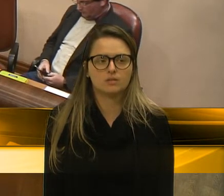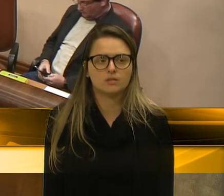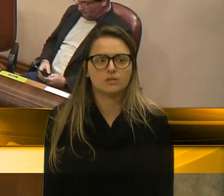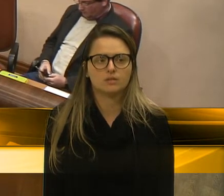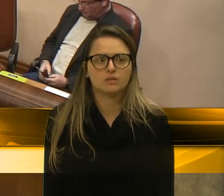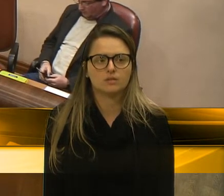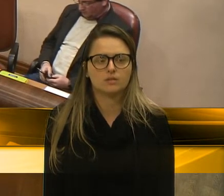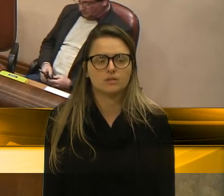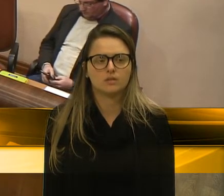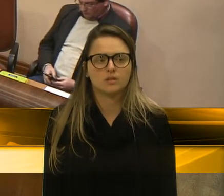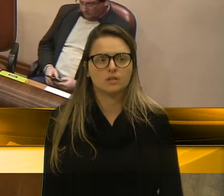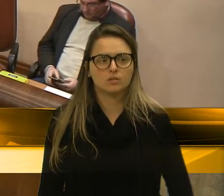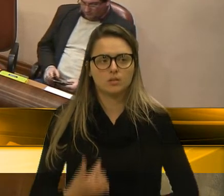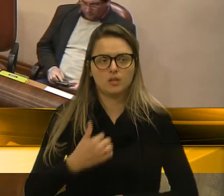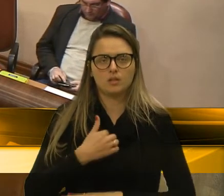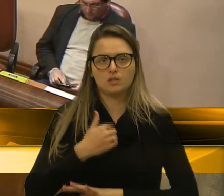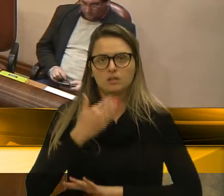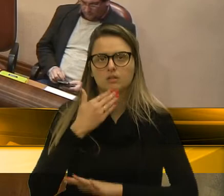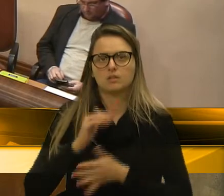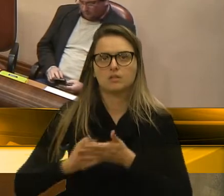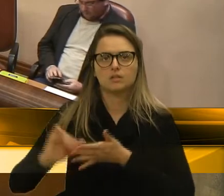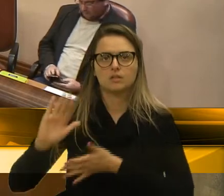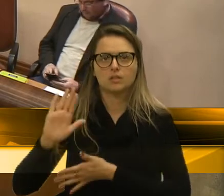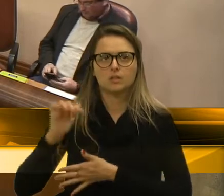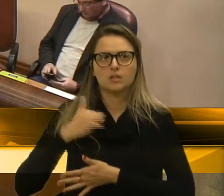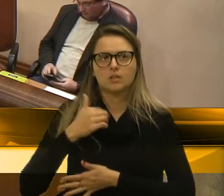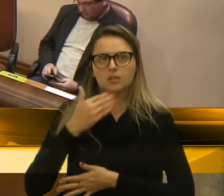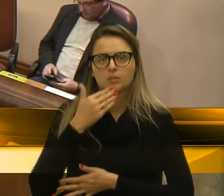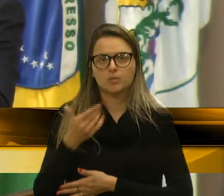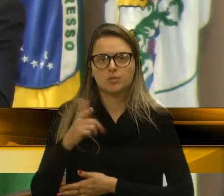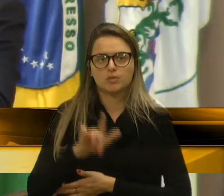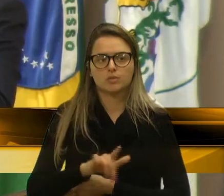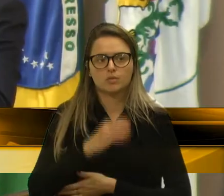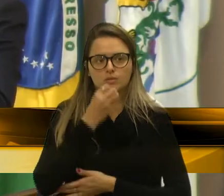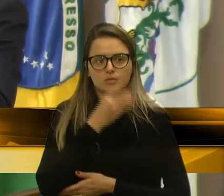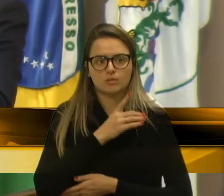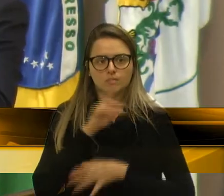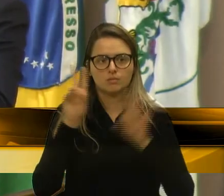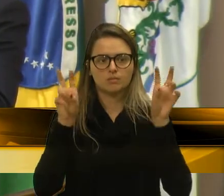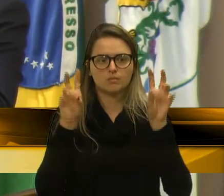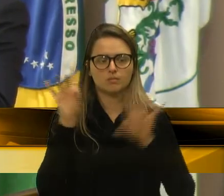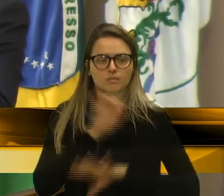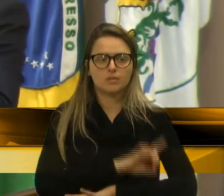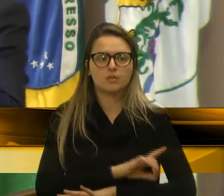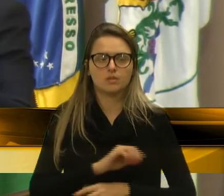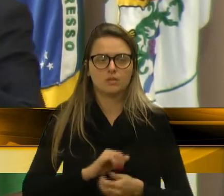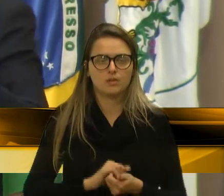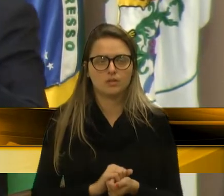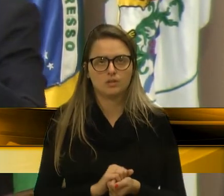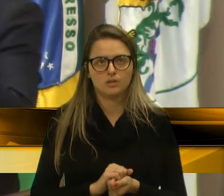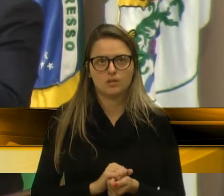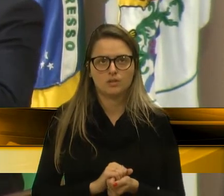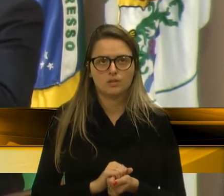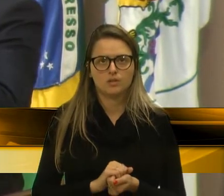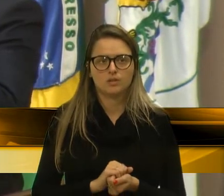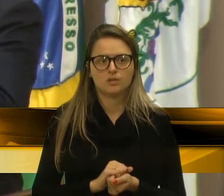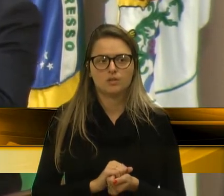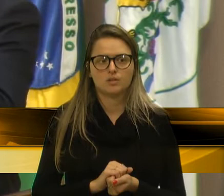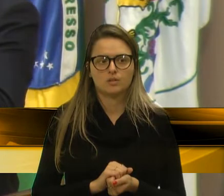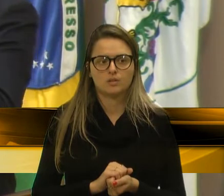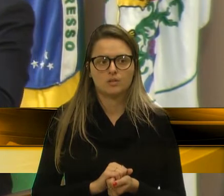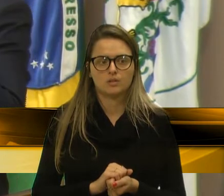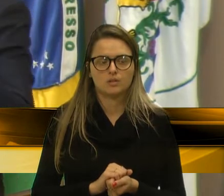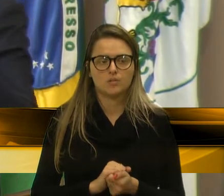Essa palavra posso, senhor presidente. Bom dia, novamente, nobres pares. Antes de entrar no